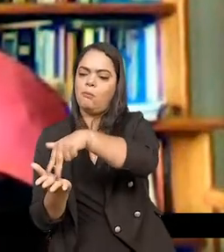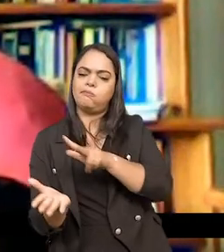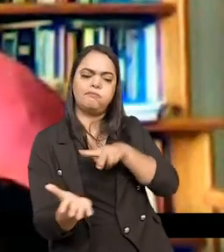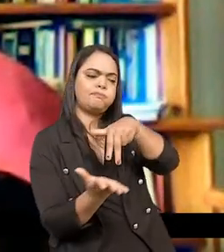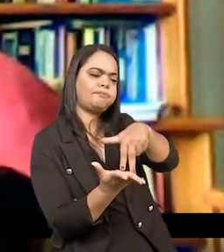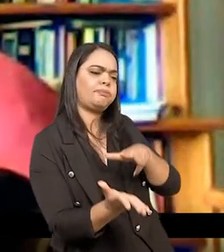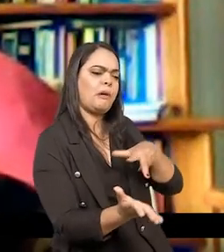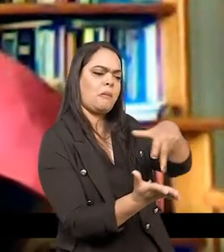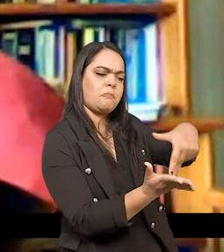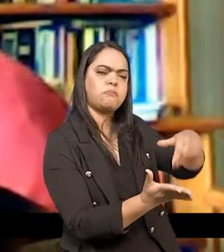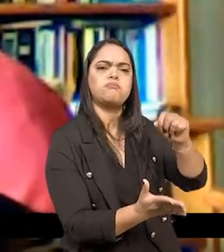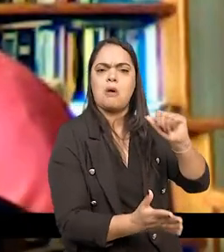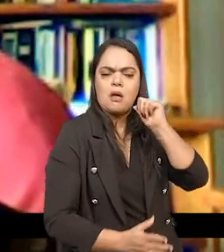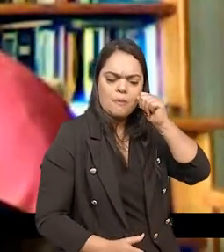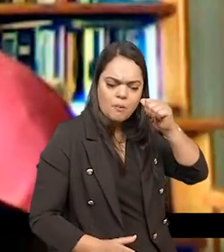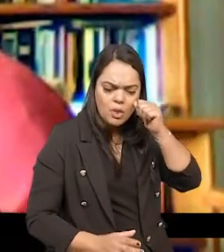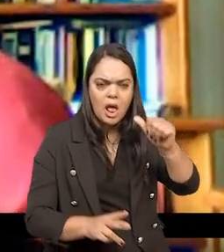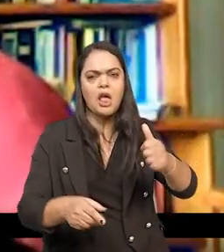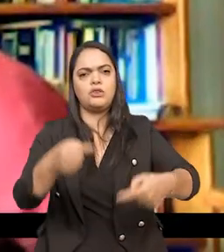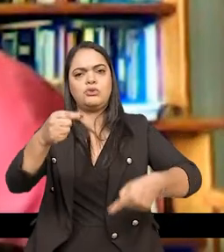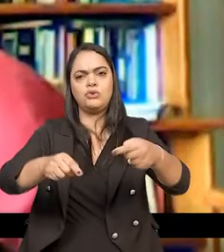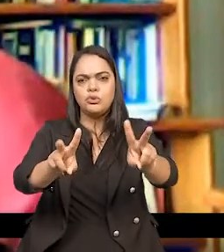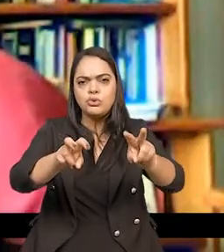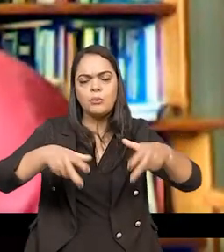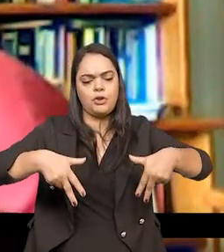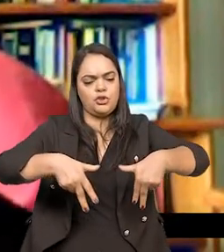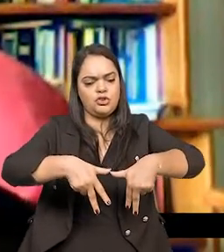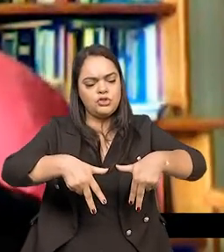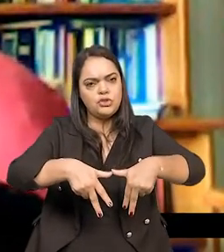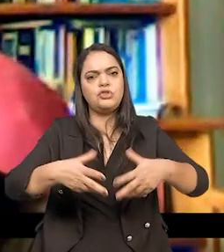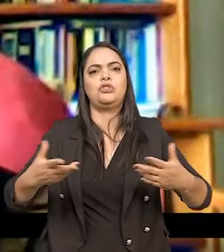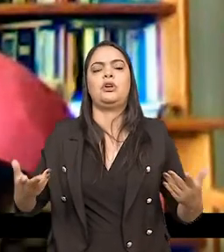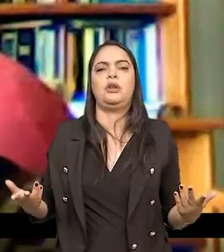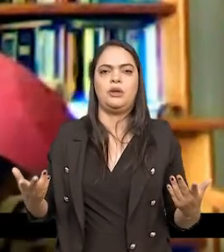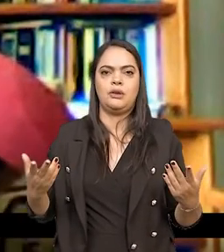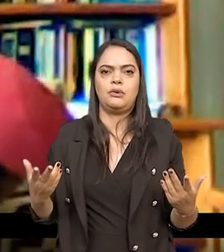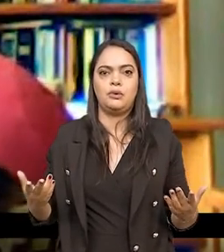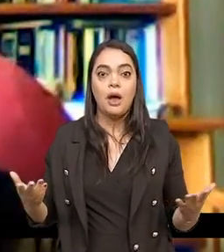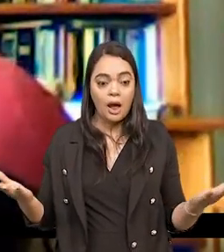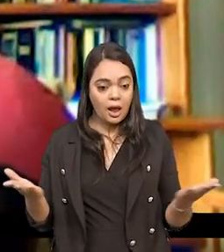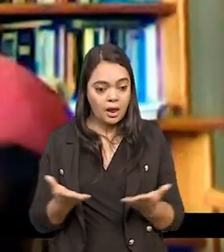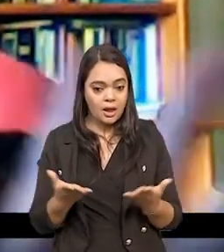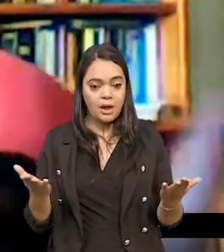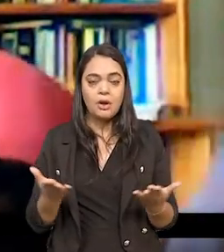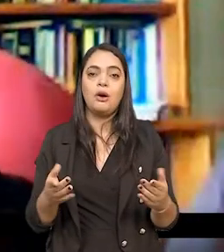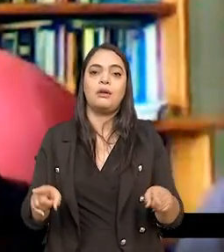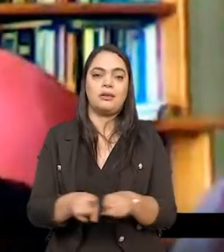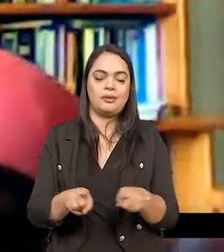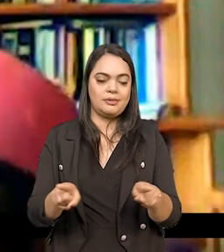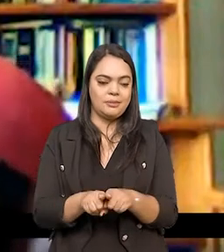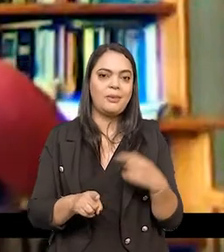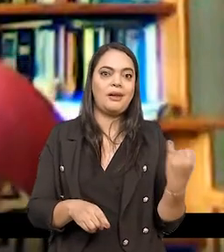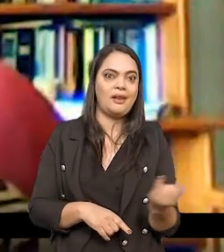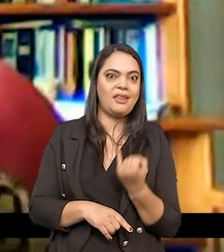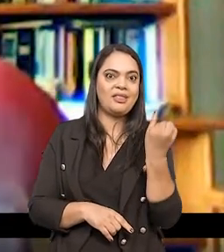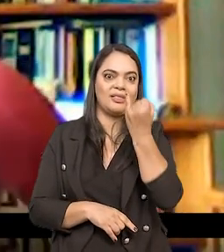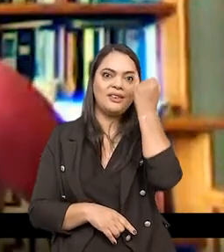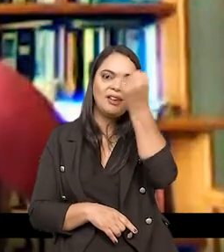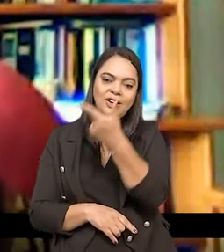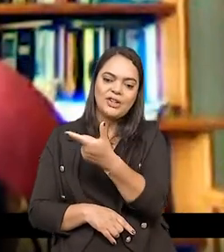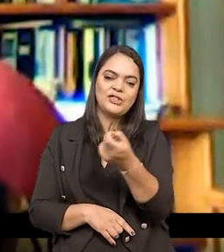os espaços para falar sobre as mulheres e de gênero, sexualidades, bom, esse espaço agora é fundamental, né?